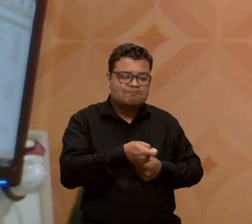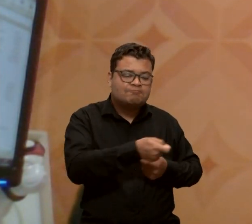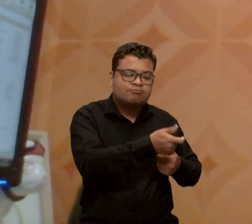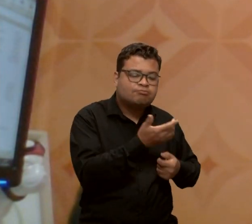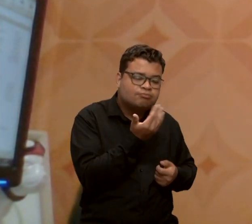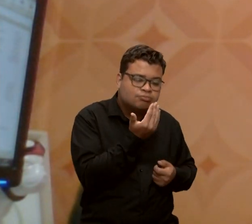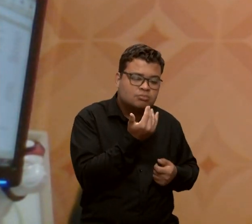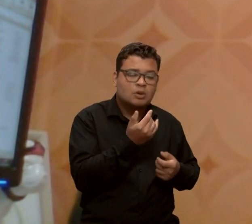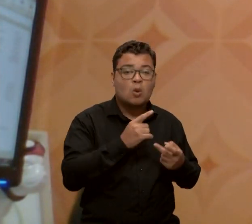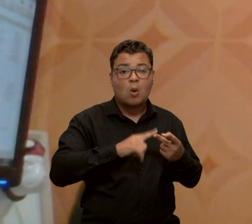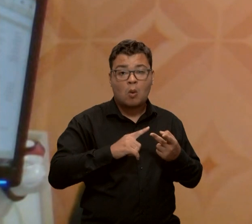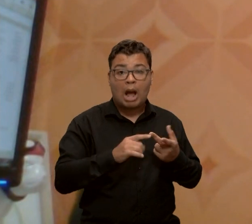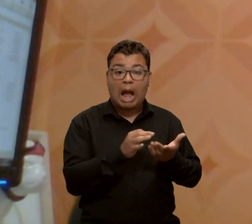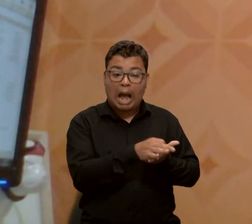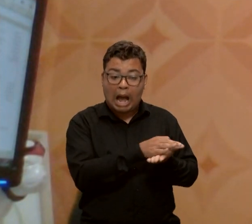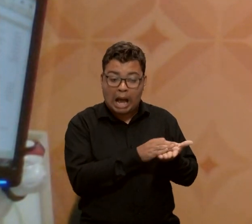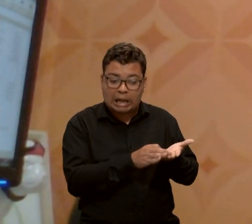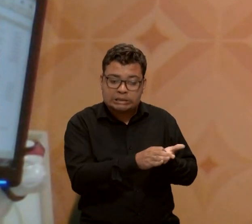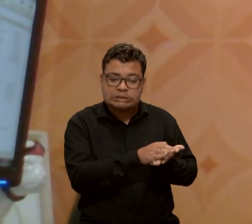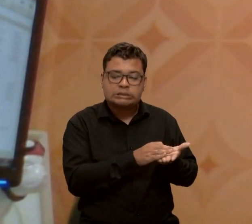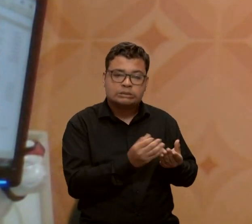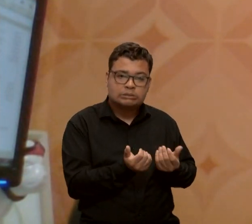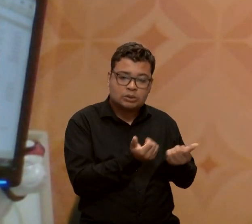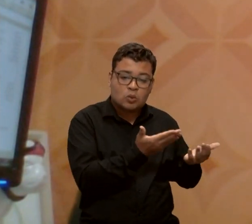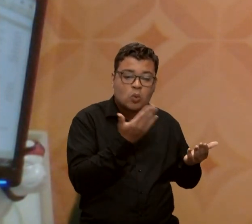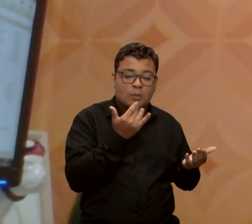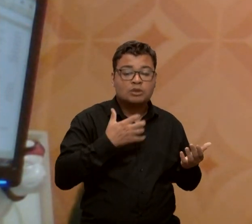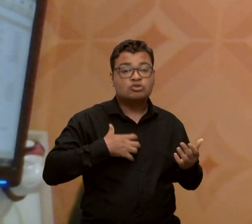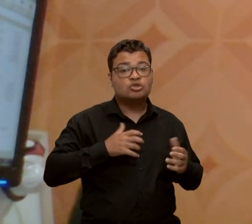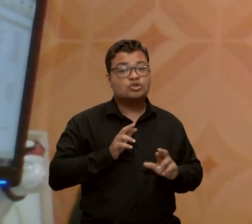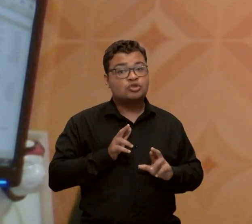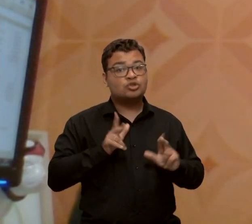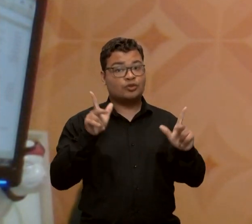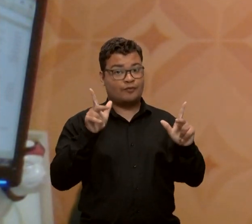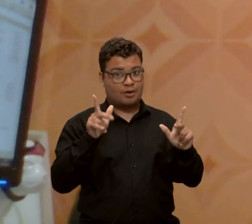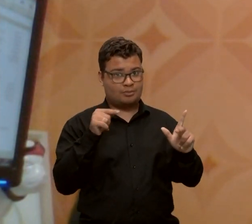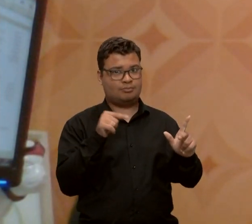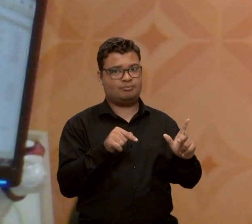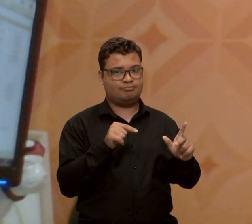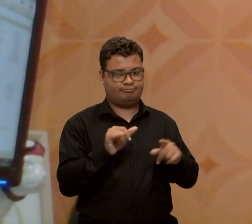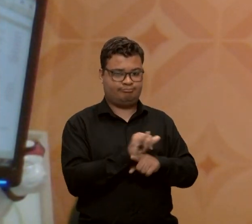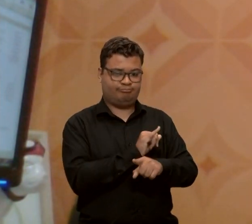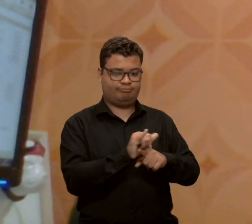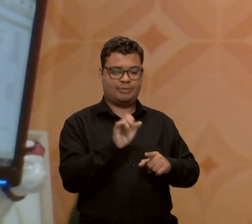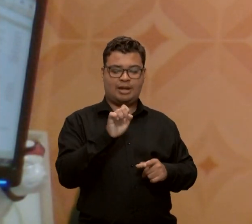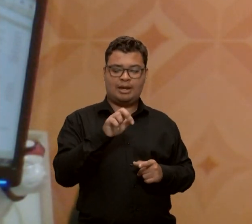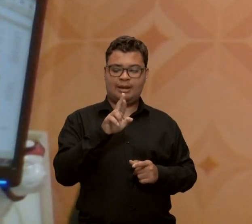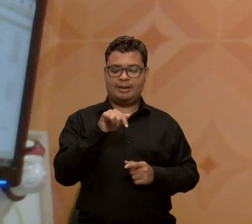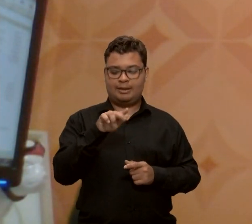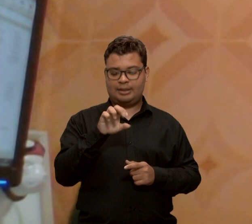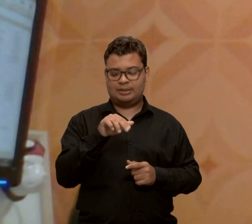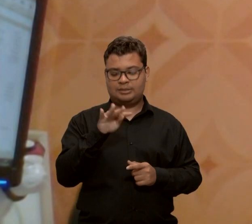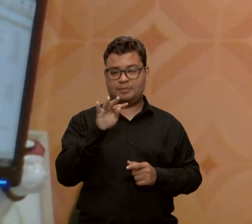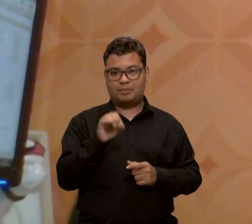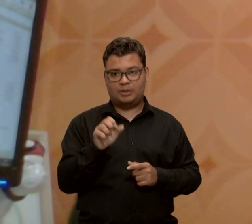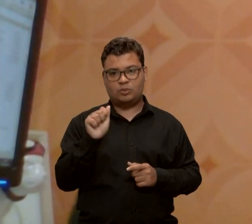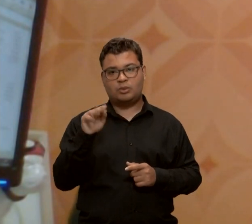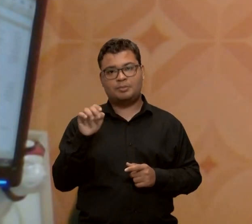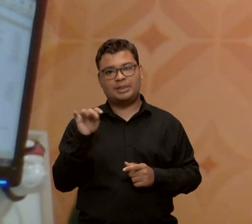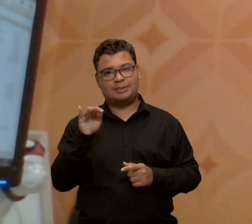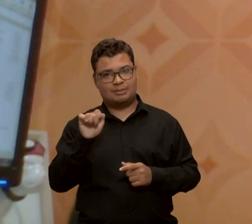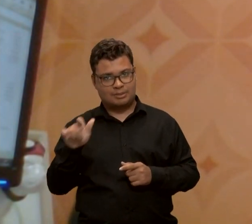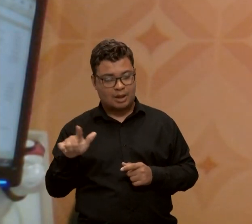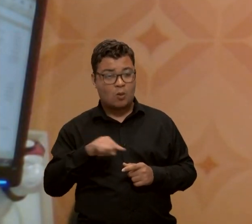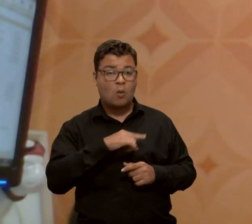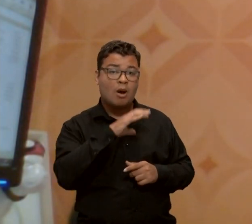dar ração de uma forma diferenciada, que a gente chama de enriquecimento ambiental, ou mesmo brincar com o animal. Então,